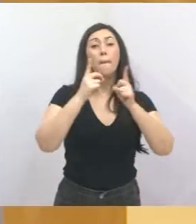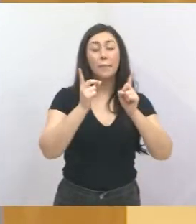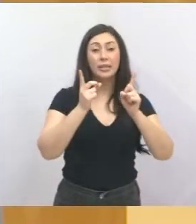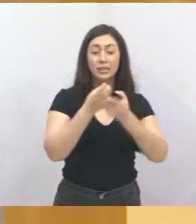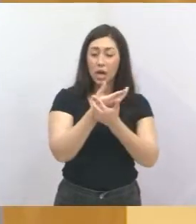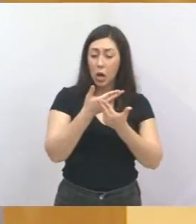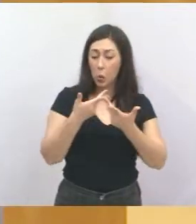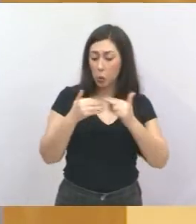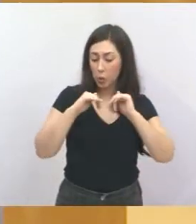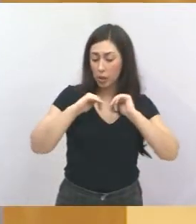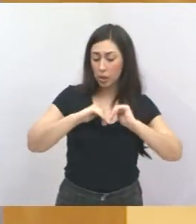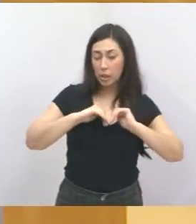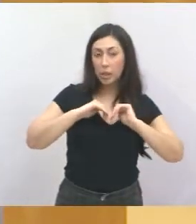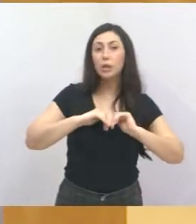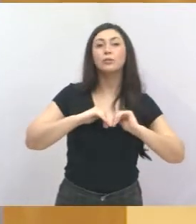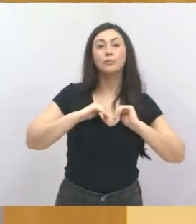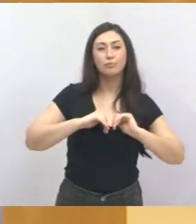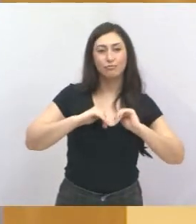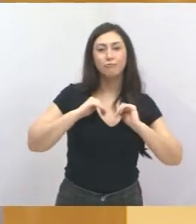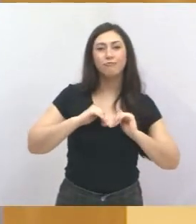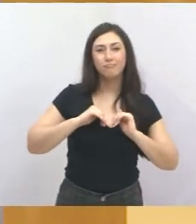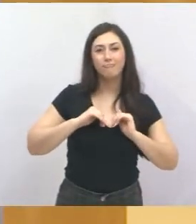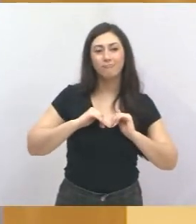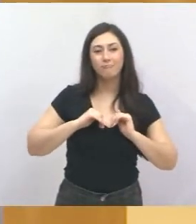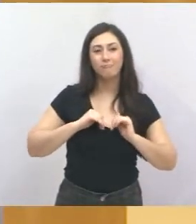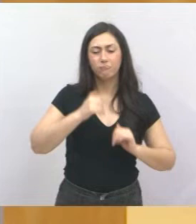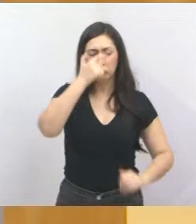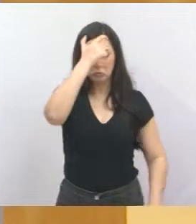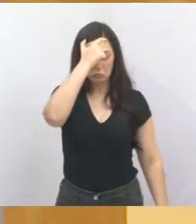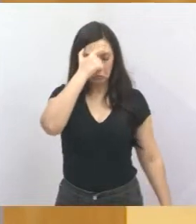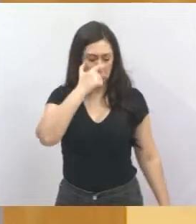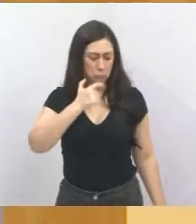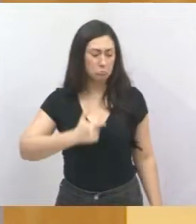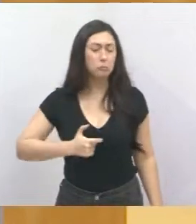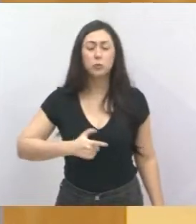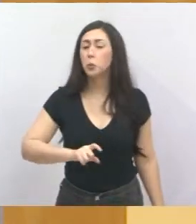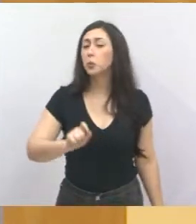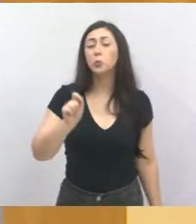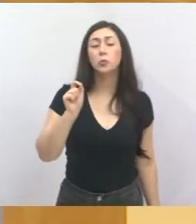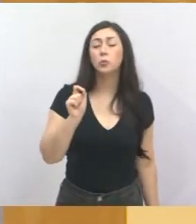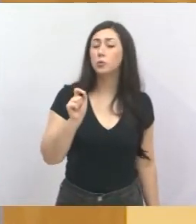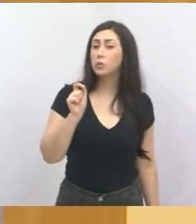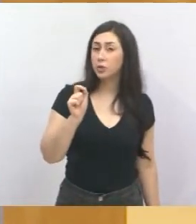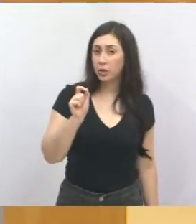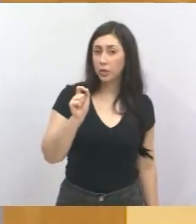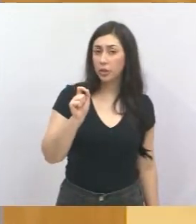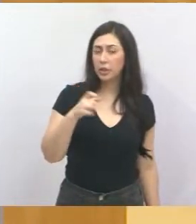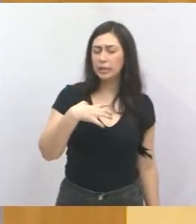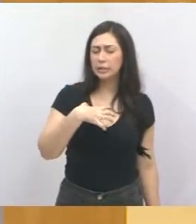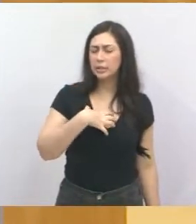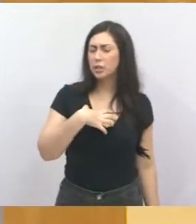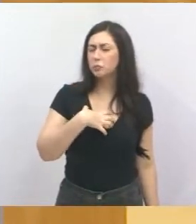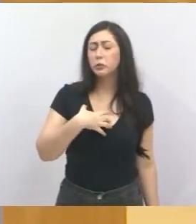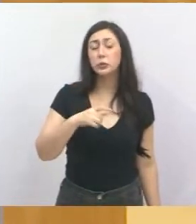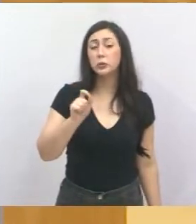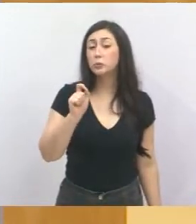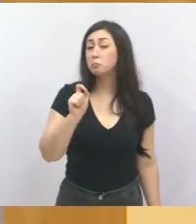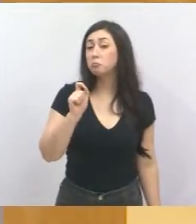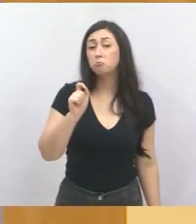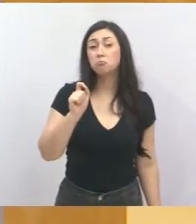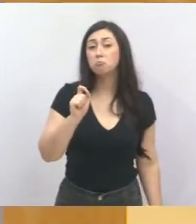o que temos por dentro, não é? O que é que nós temos por dentro? Quais são os nossos sentimentos